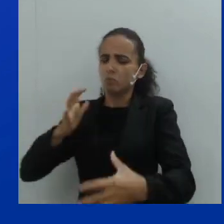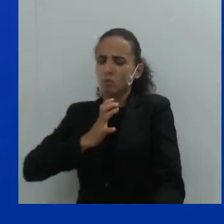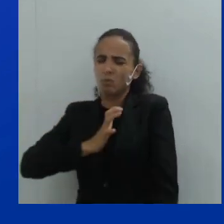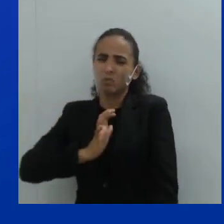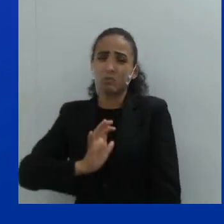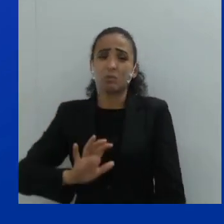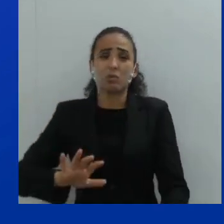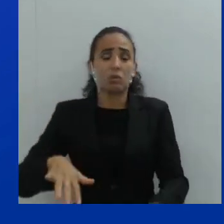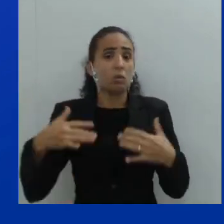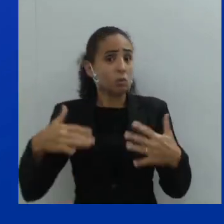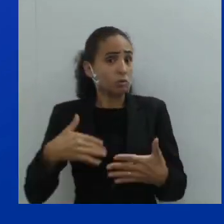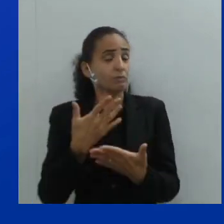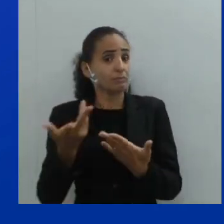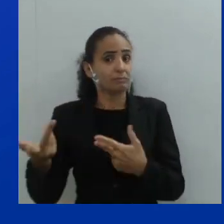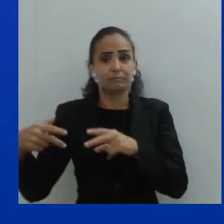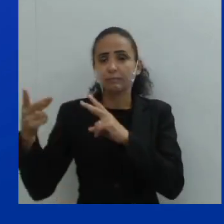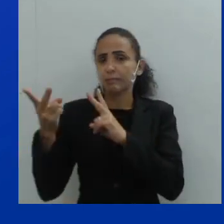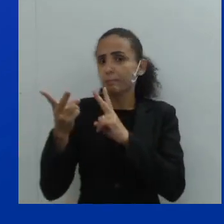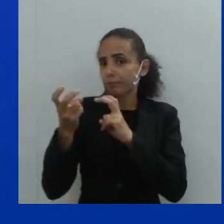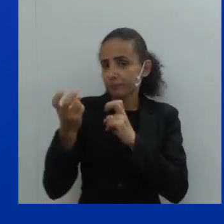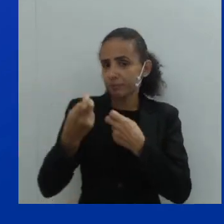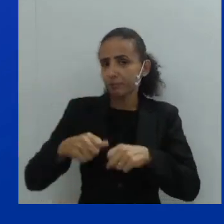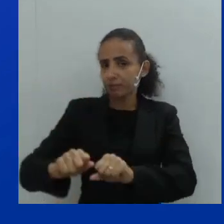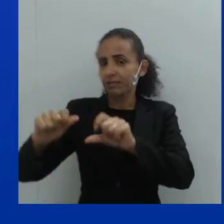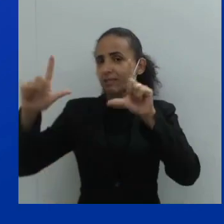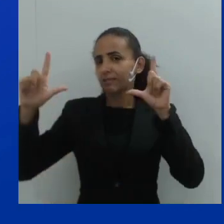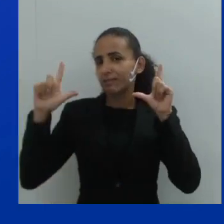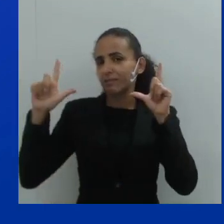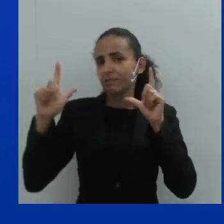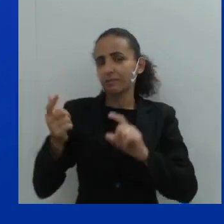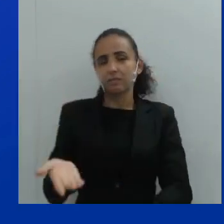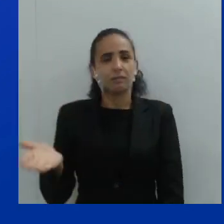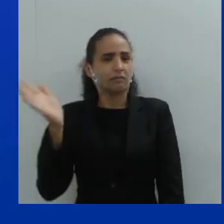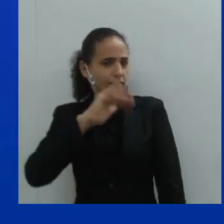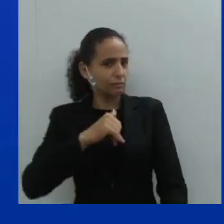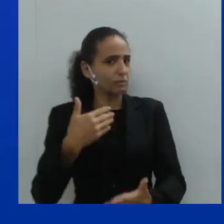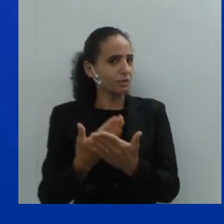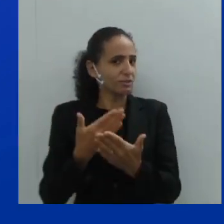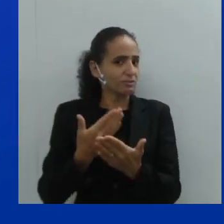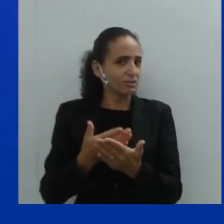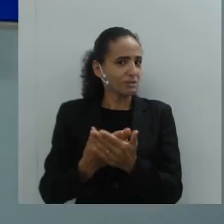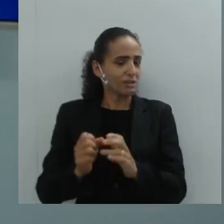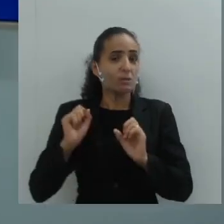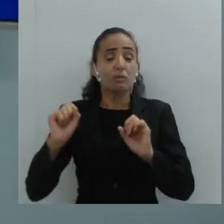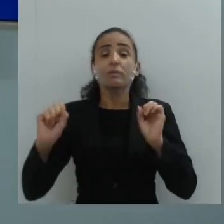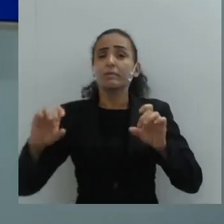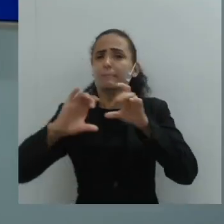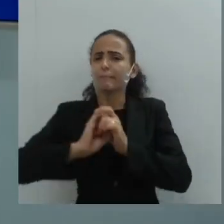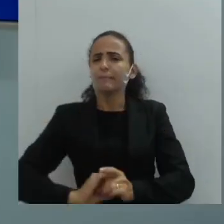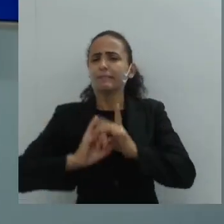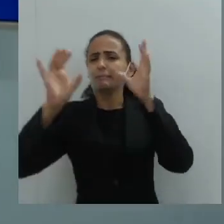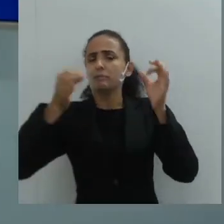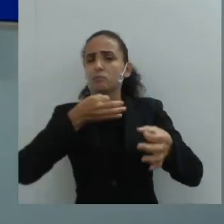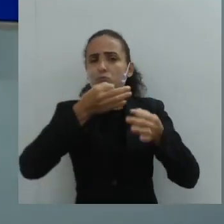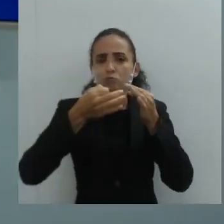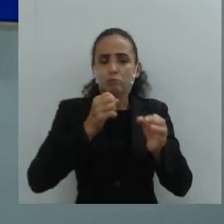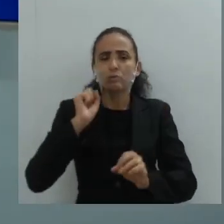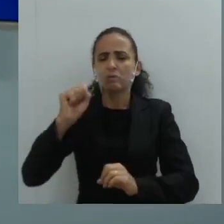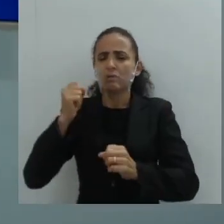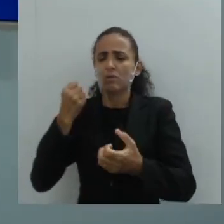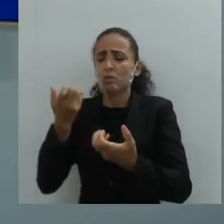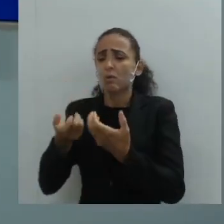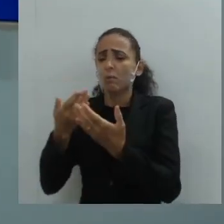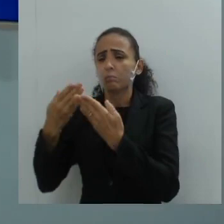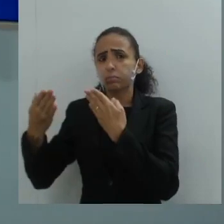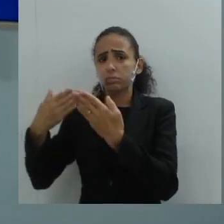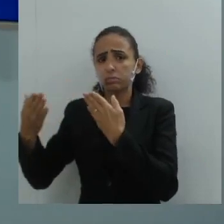de ódio, como nós podemos ver aí na tela. Então vamos conhecer um pouco o que é a liberdade de expressão e o que é o